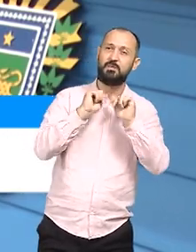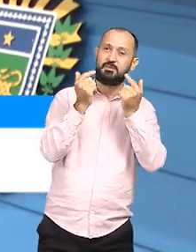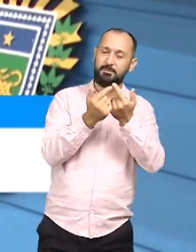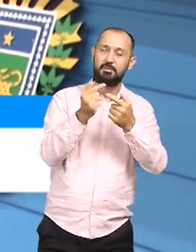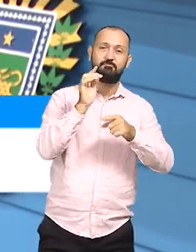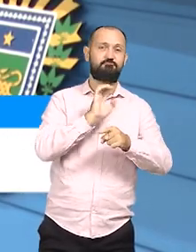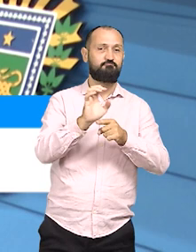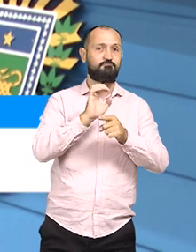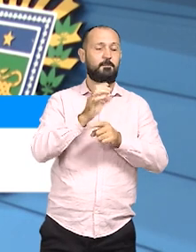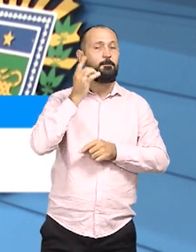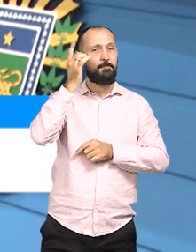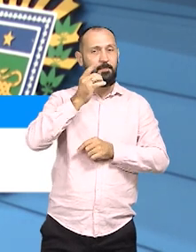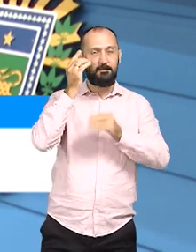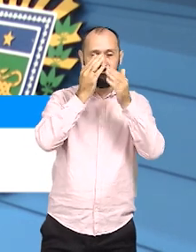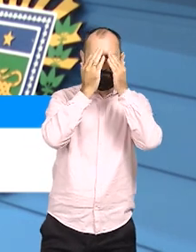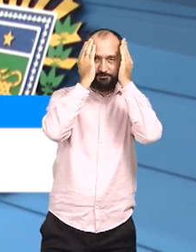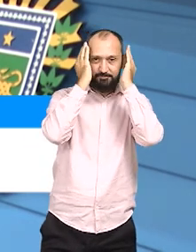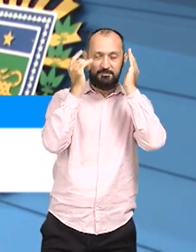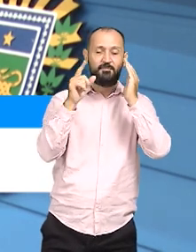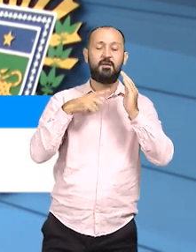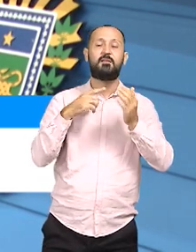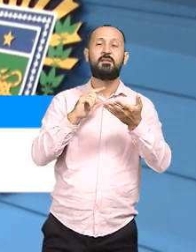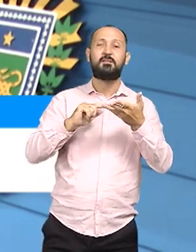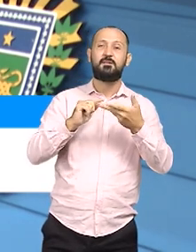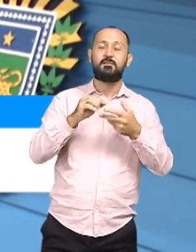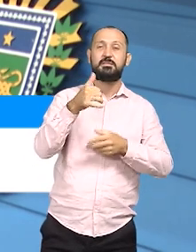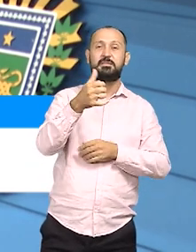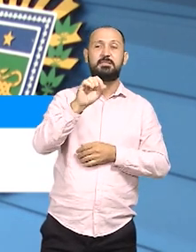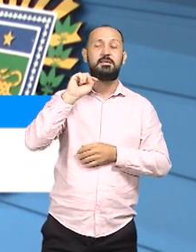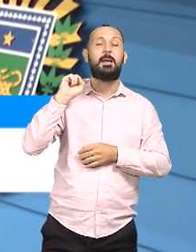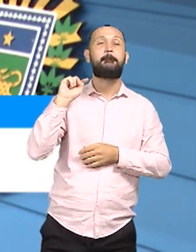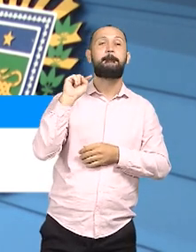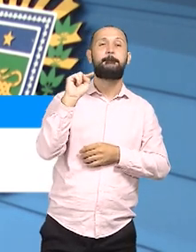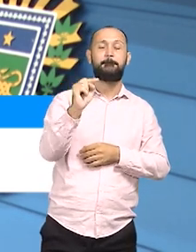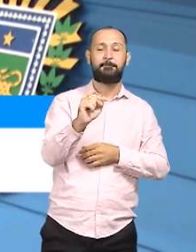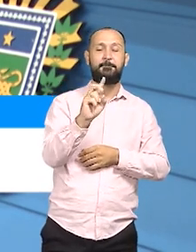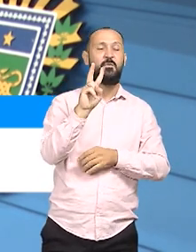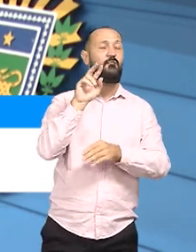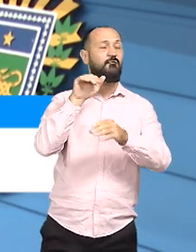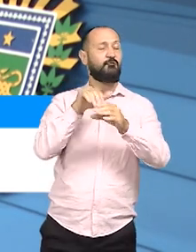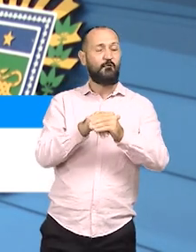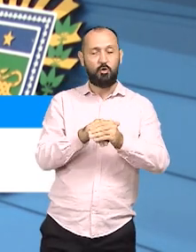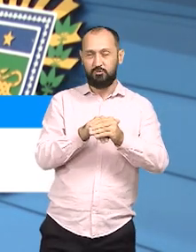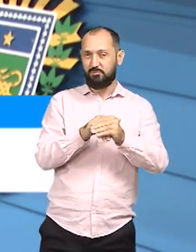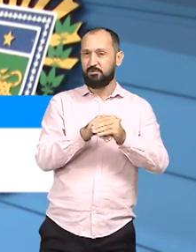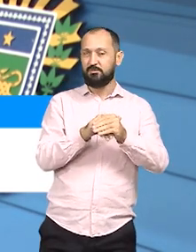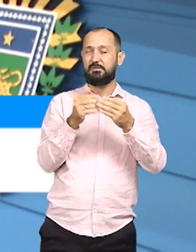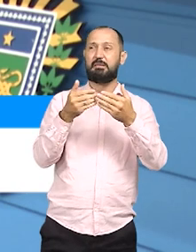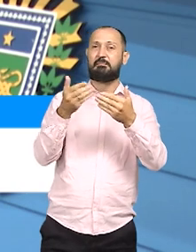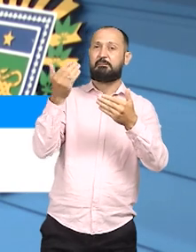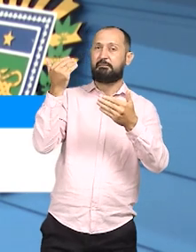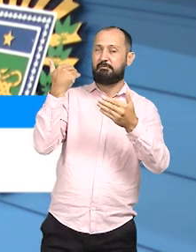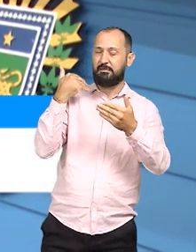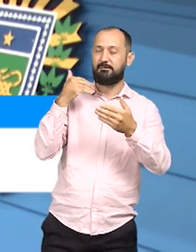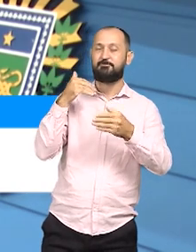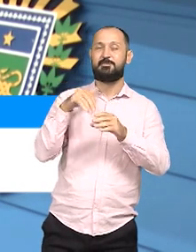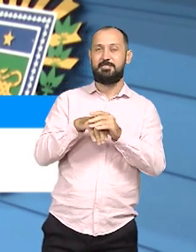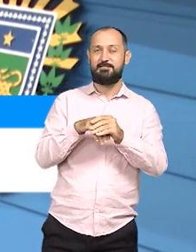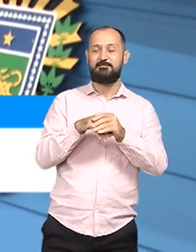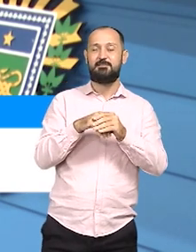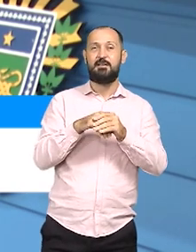legislativo Estadual Deputado Paulo Duarte recebeu 16.664 votos nas últimas